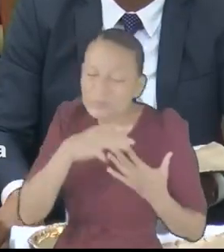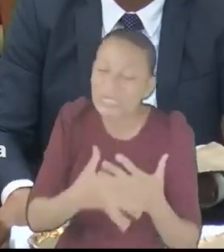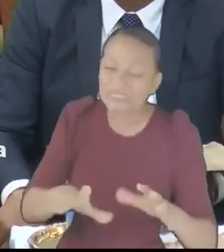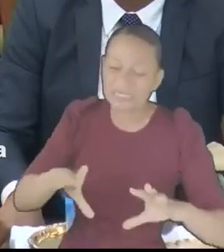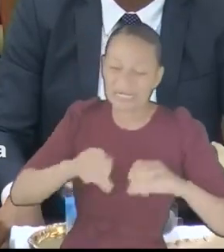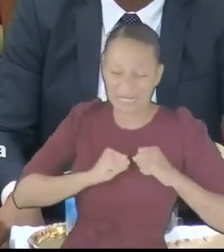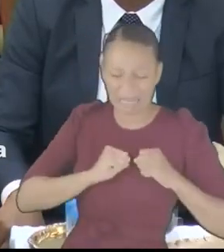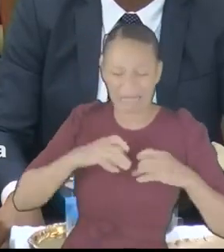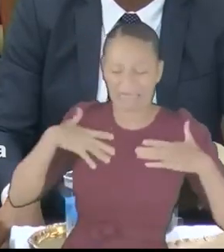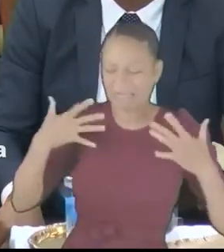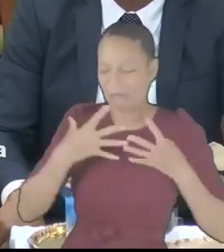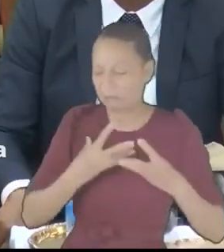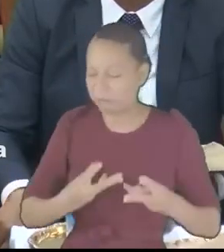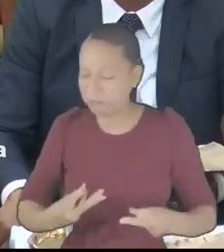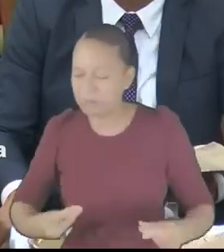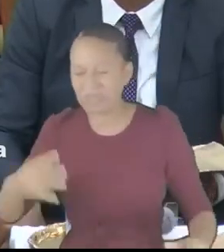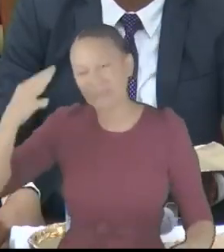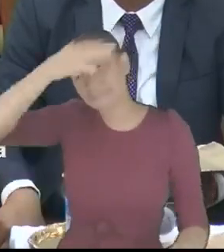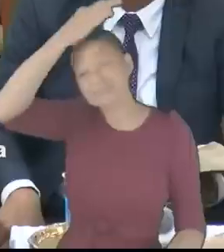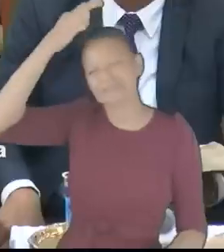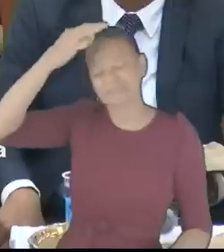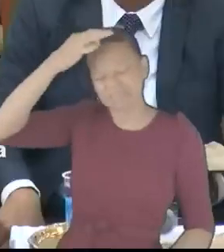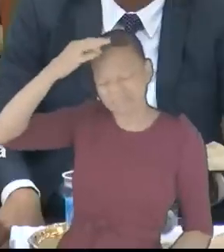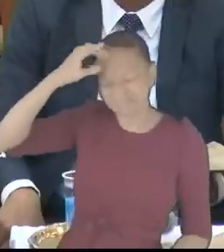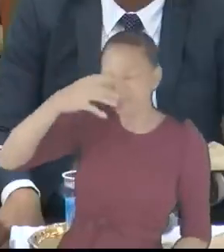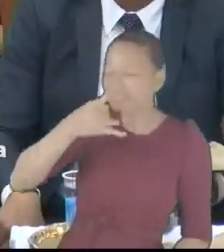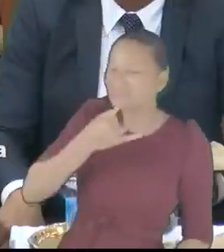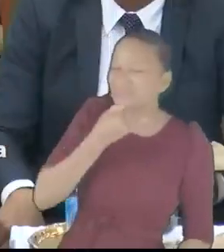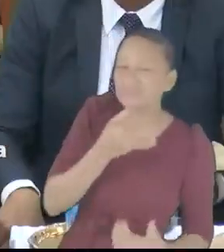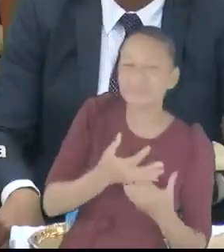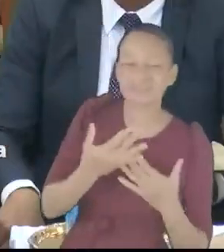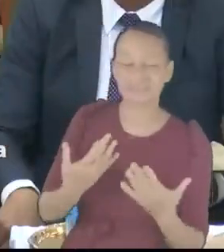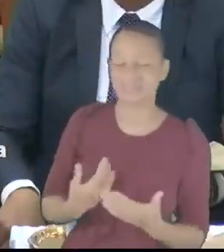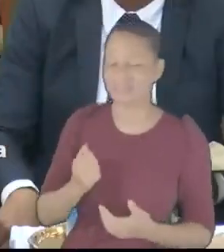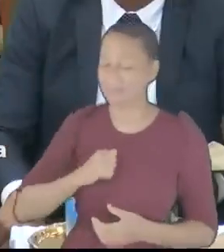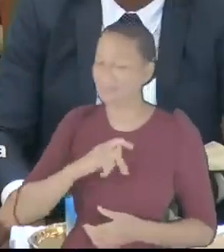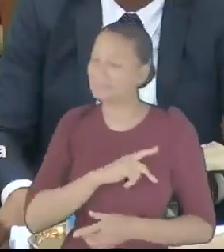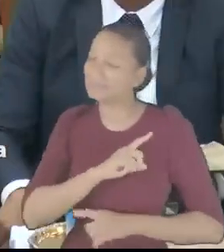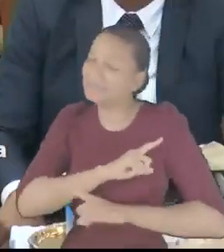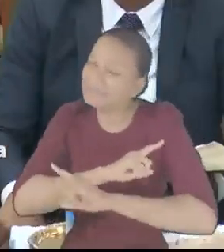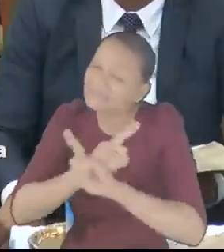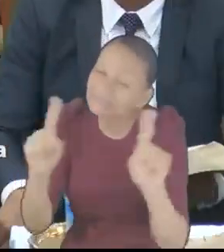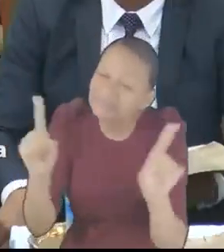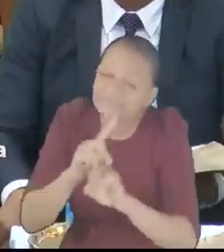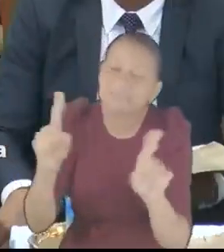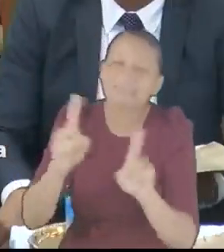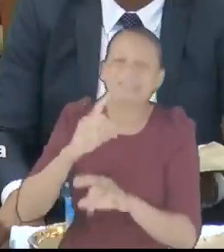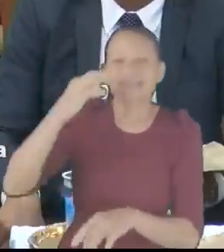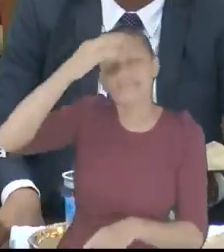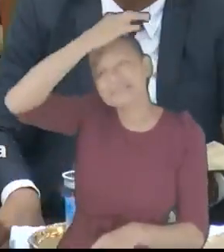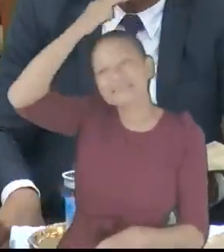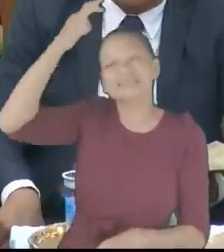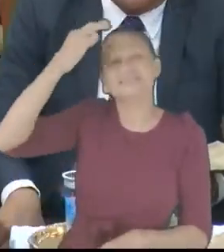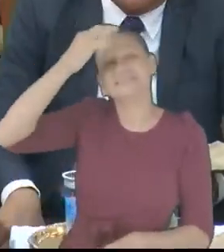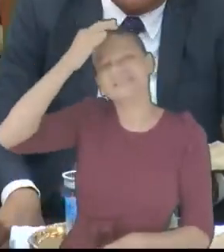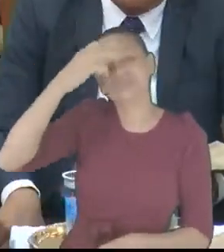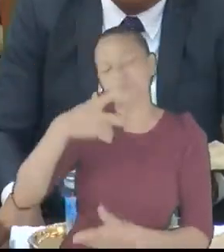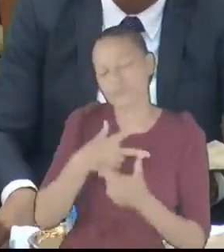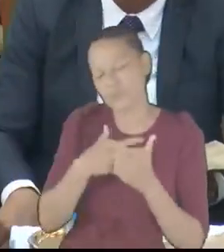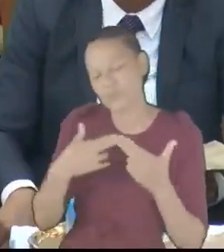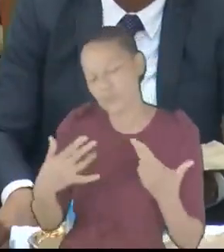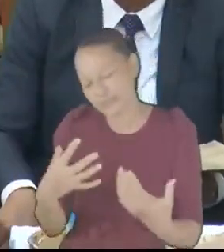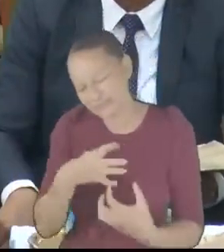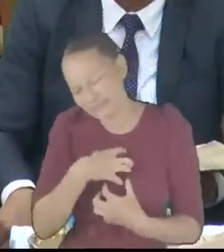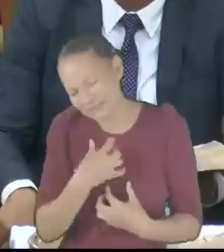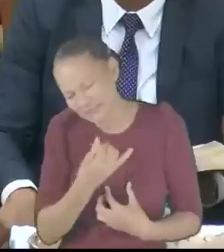alegria. O Espírito Santo, irmão, se entristece. O apóstolo disse: não entristeçais. Ô irmão, que coisa triste